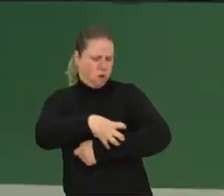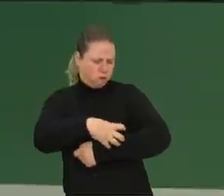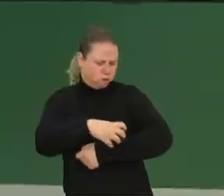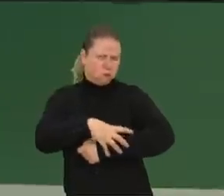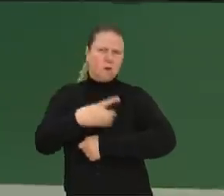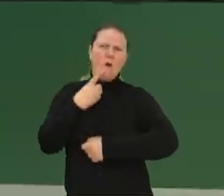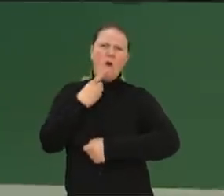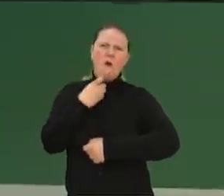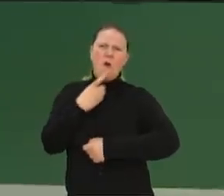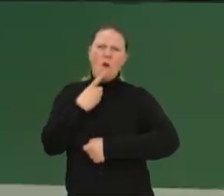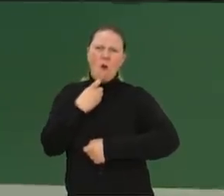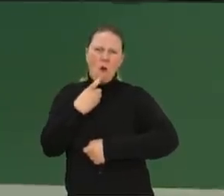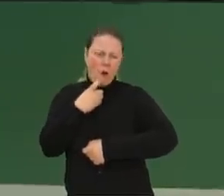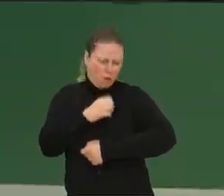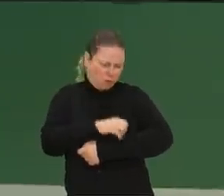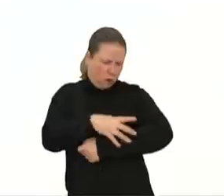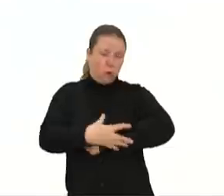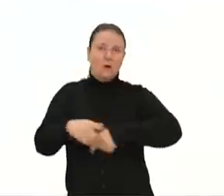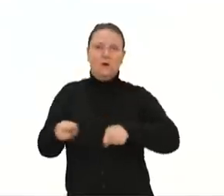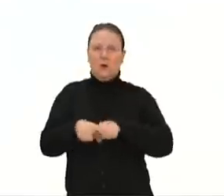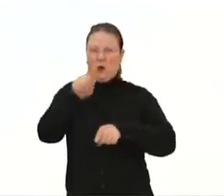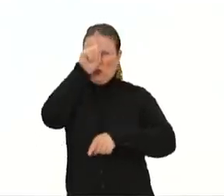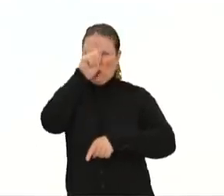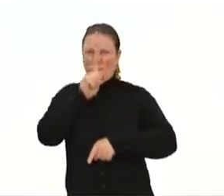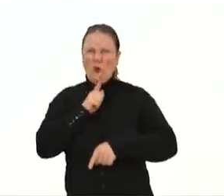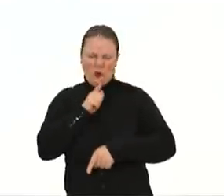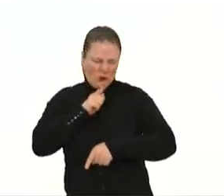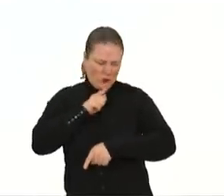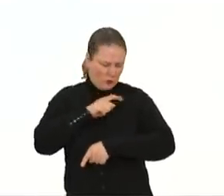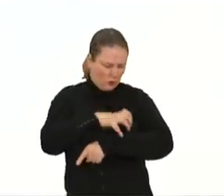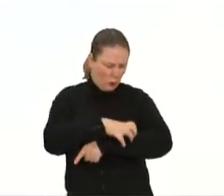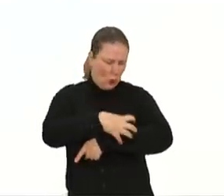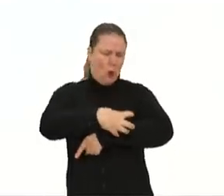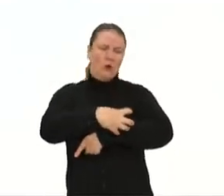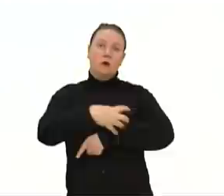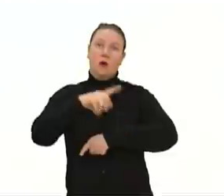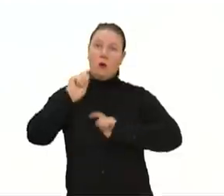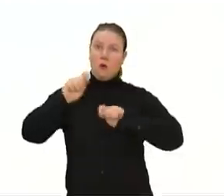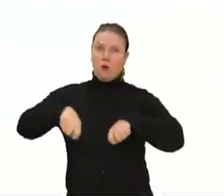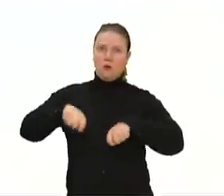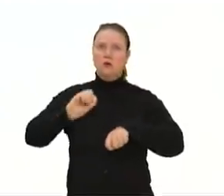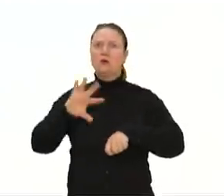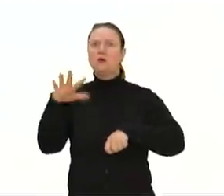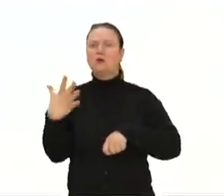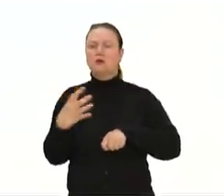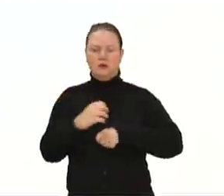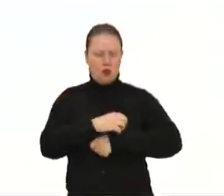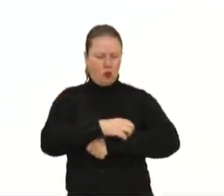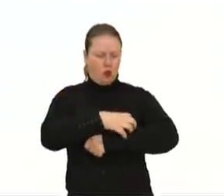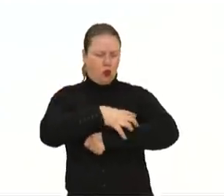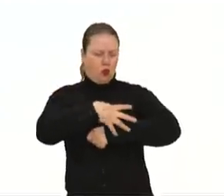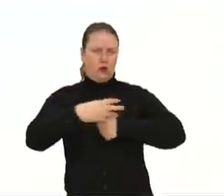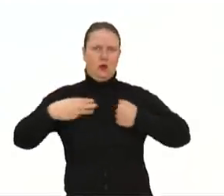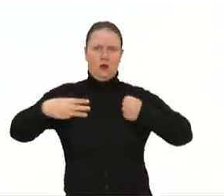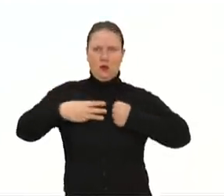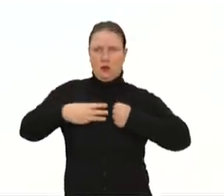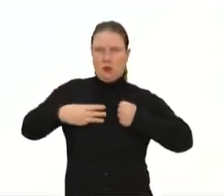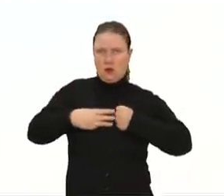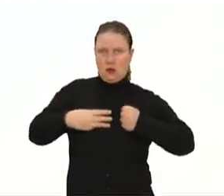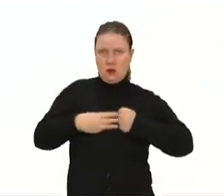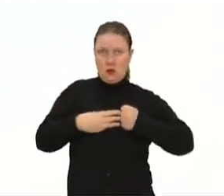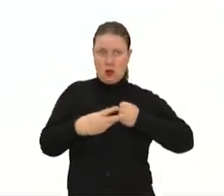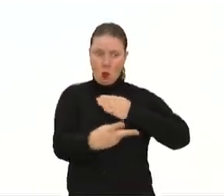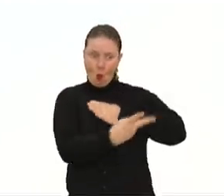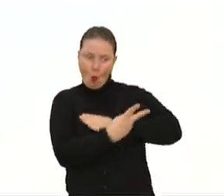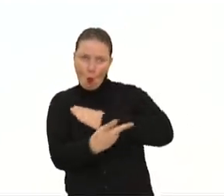uma vermelhidão e pus. É de se esperar que haja neste local, né, um aumento de células de defesa, tá?